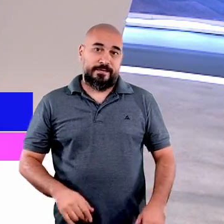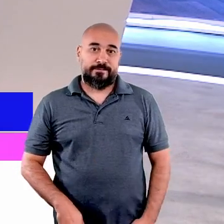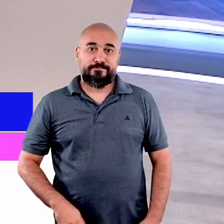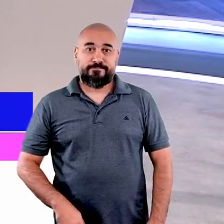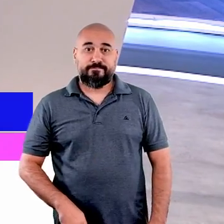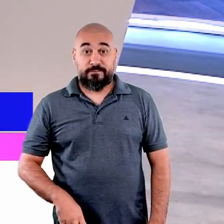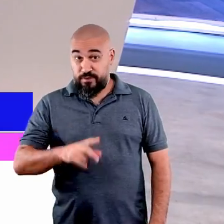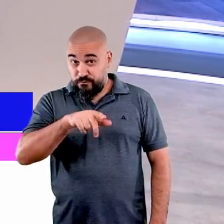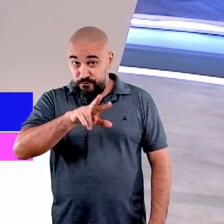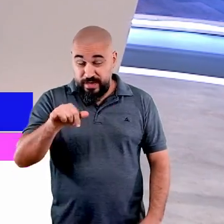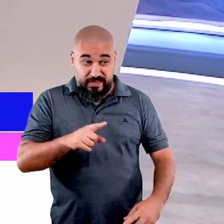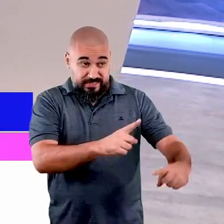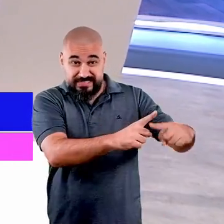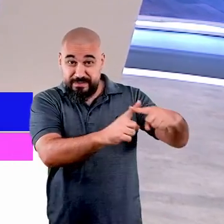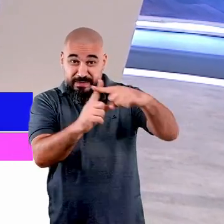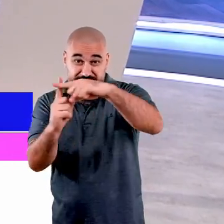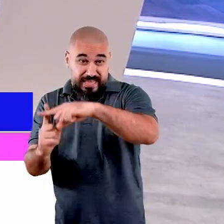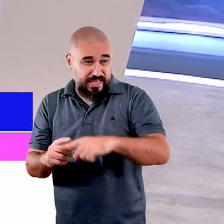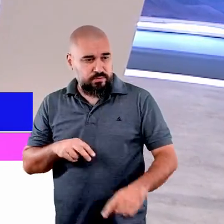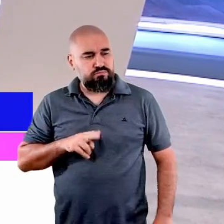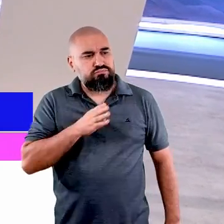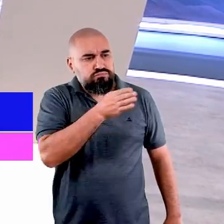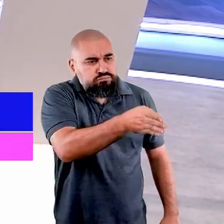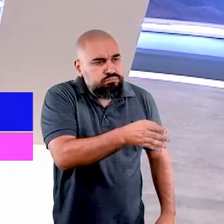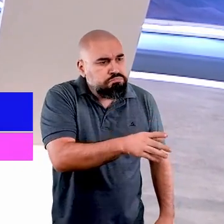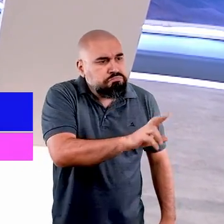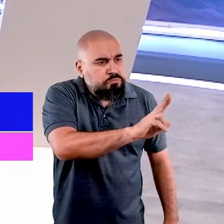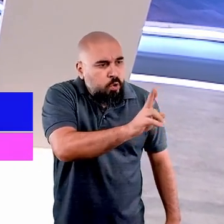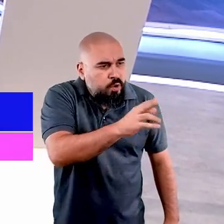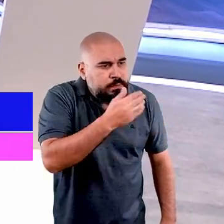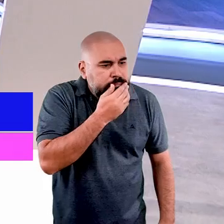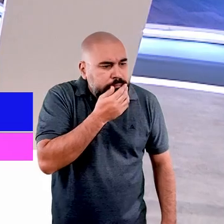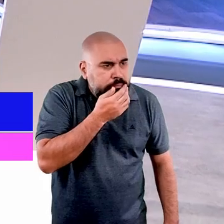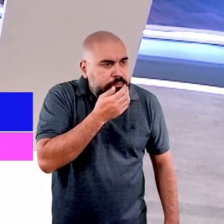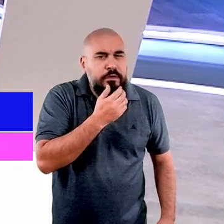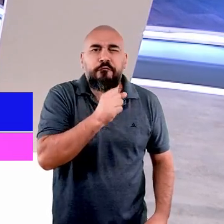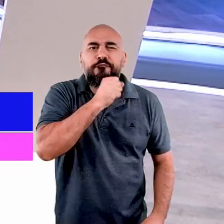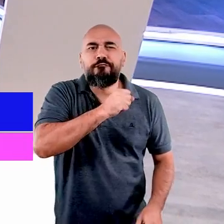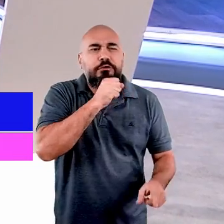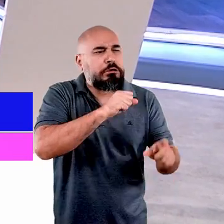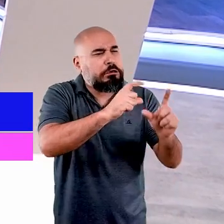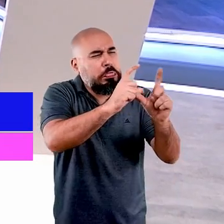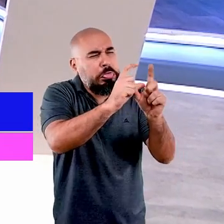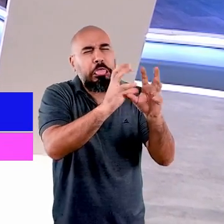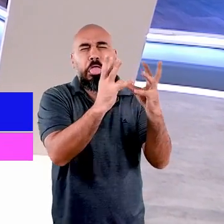É exatamente isso que a Bíblia está dizendo. A memória jaz do esquecimento.